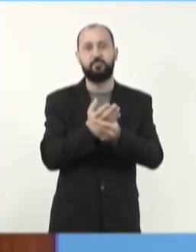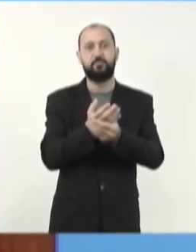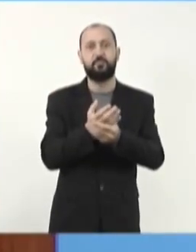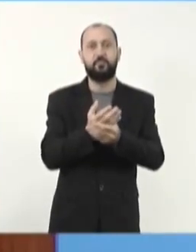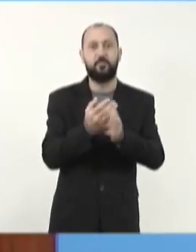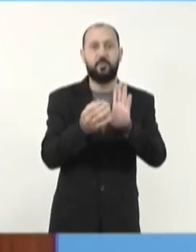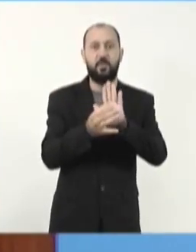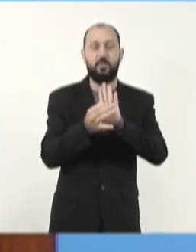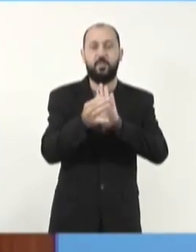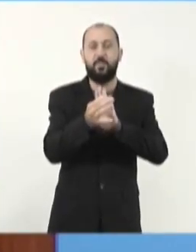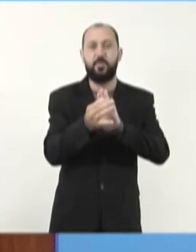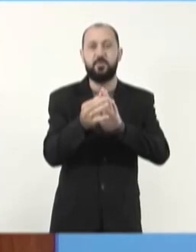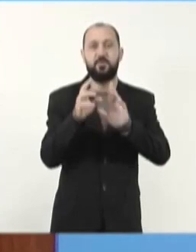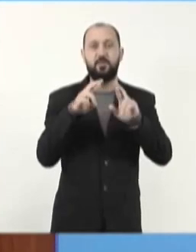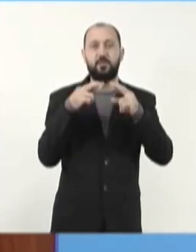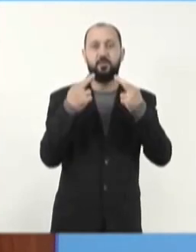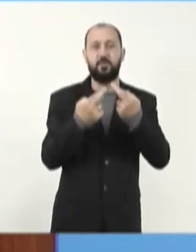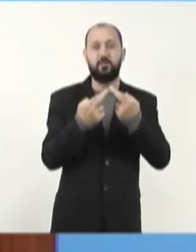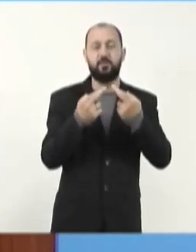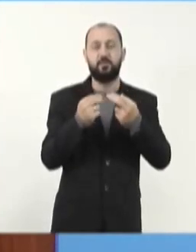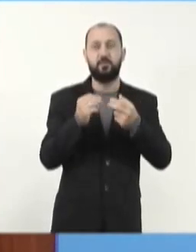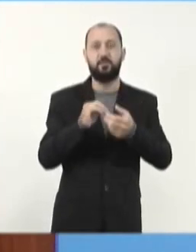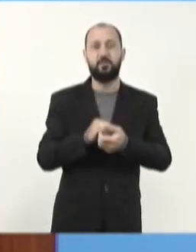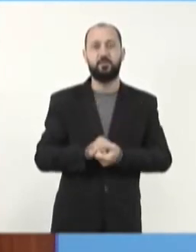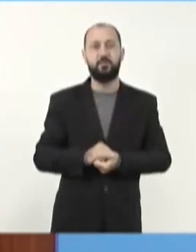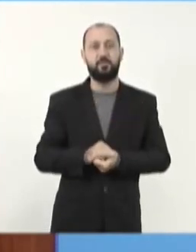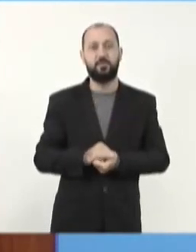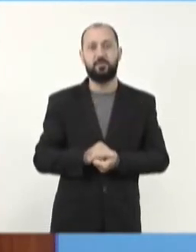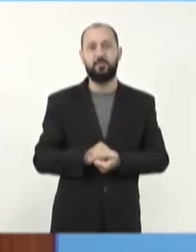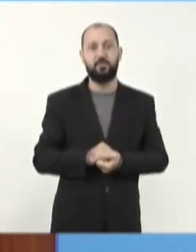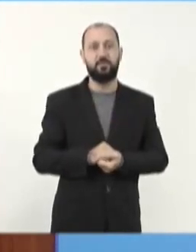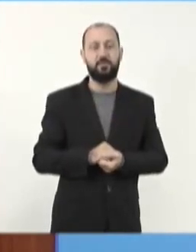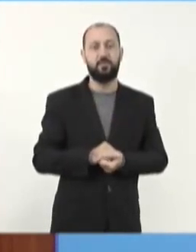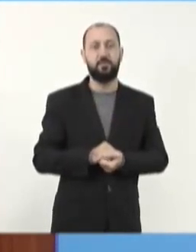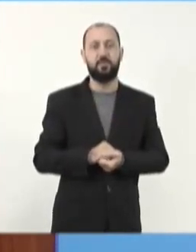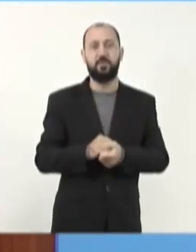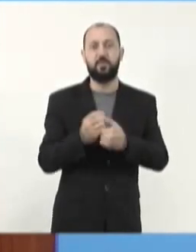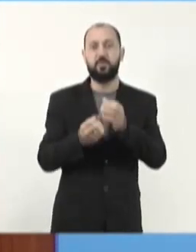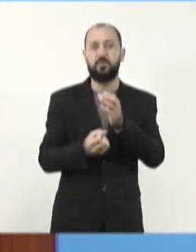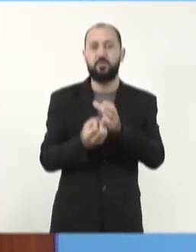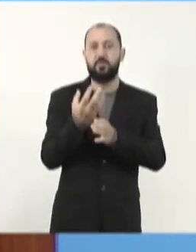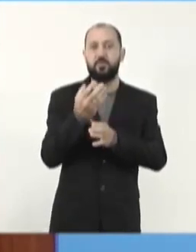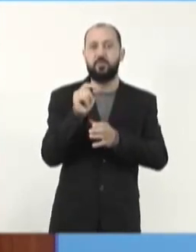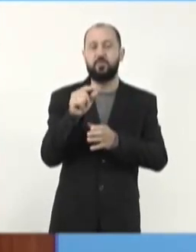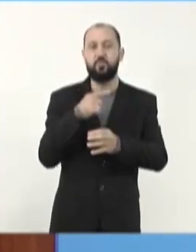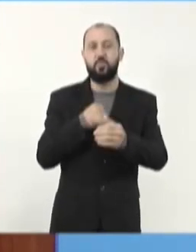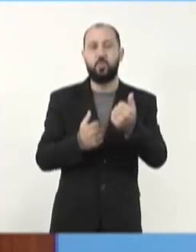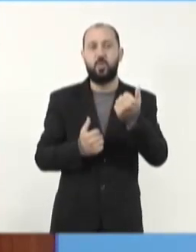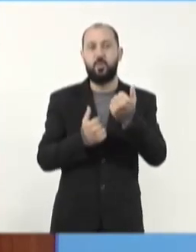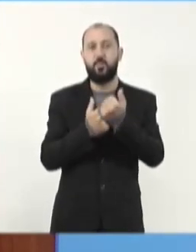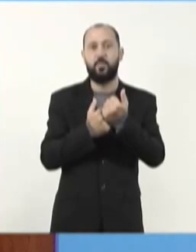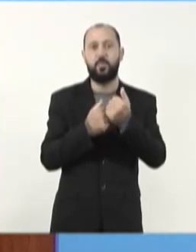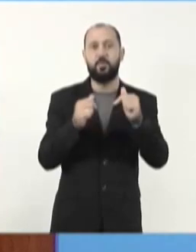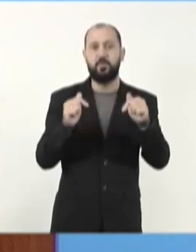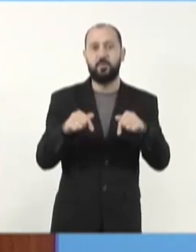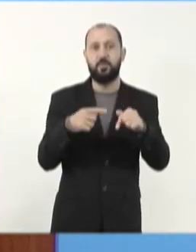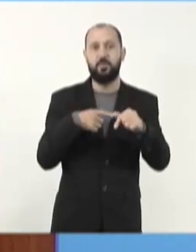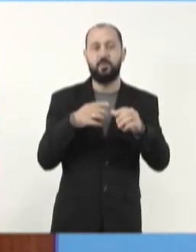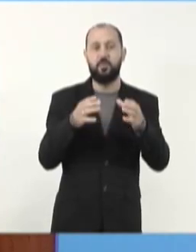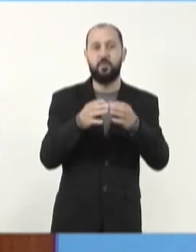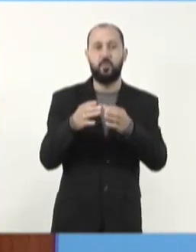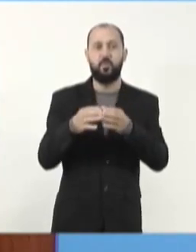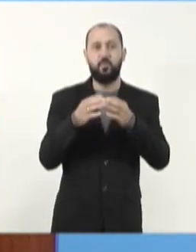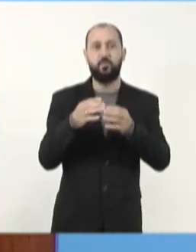A proposta nessa reunião foi que criasse, e aí com o apoio dessa casa, através da